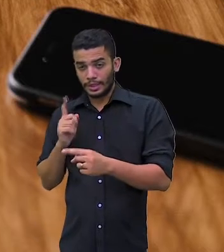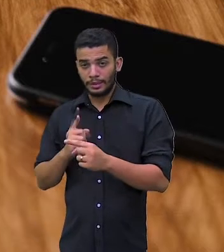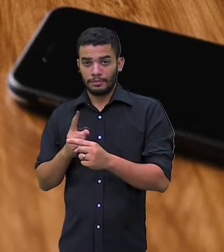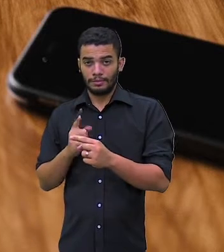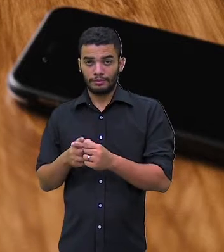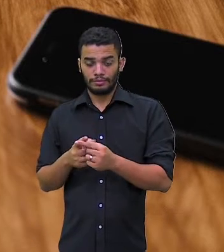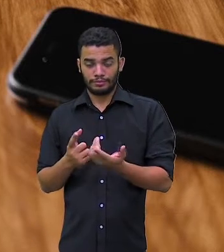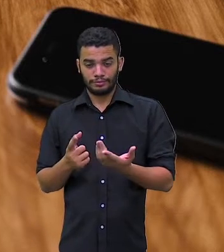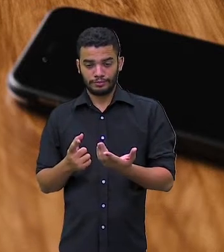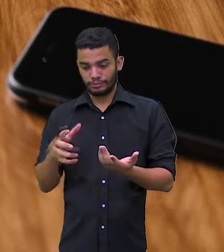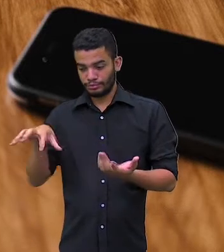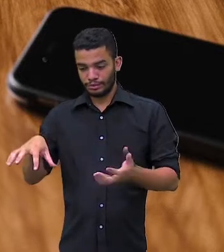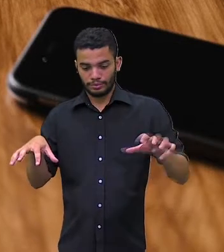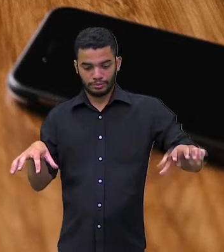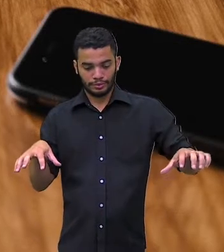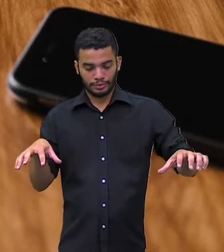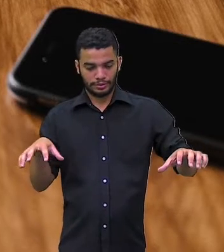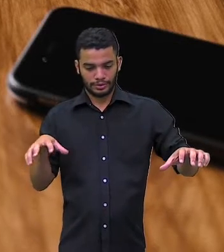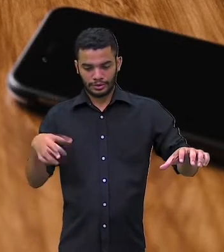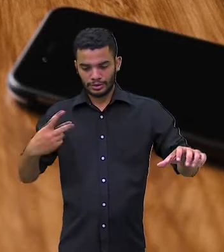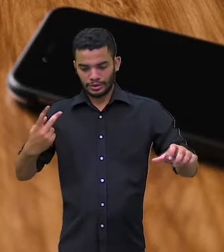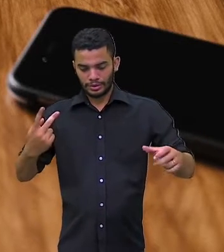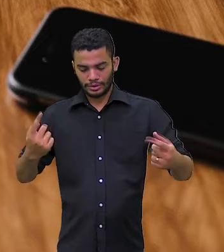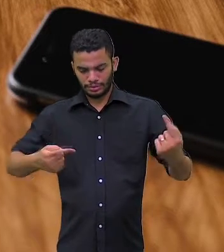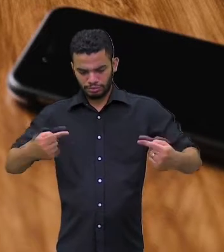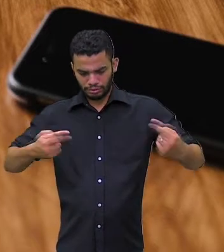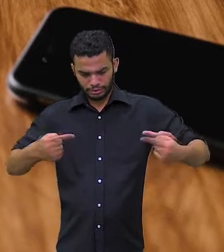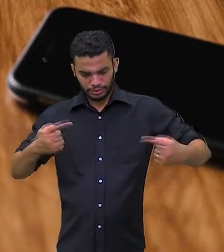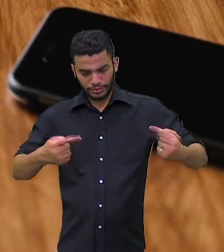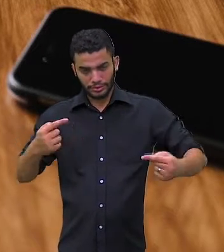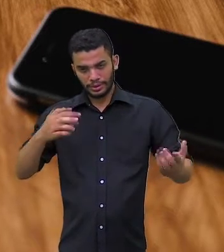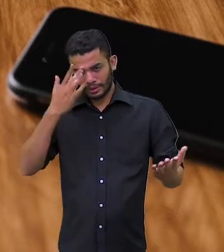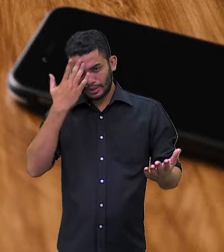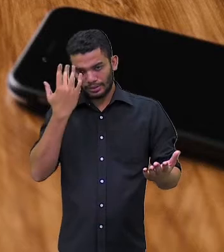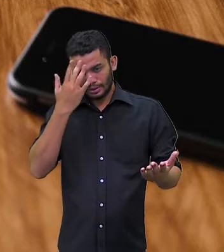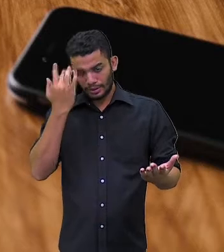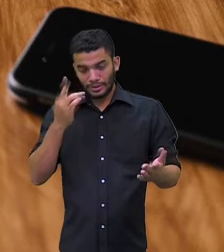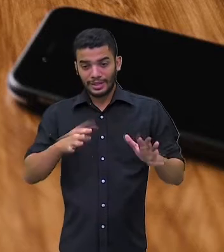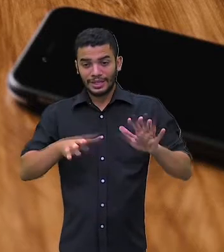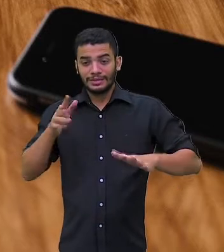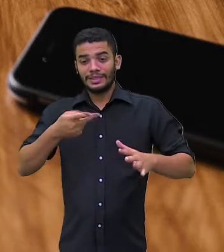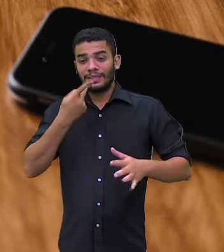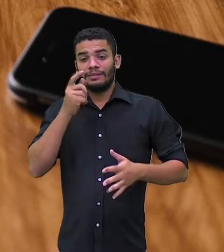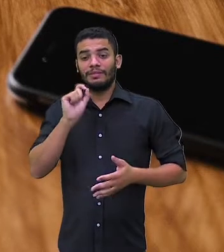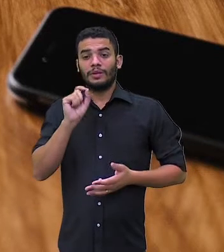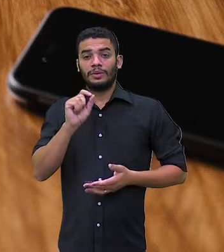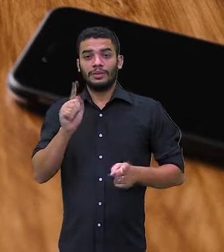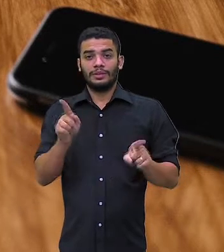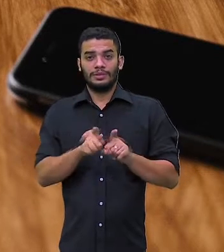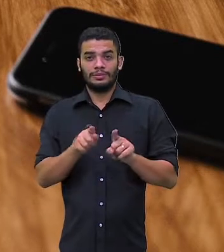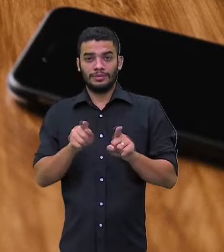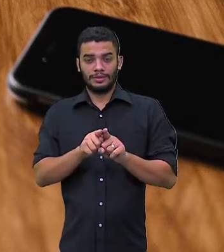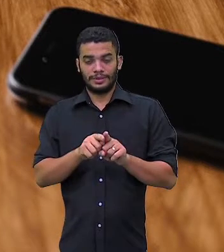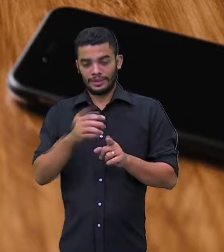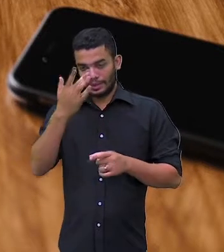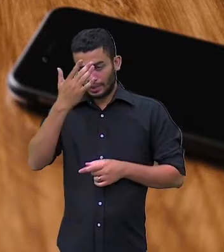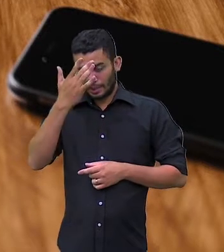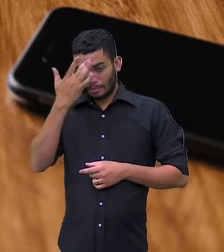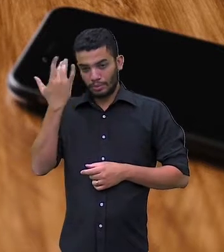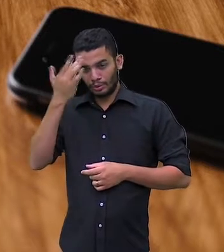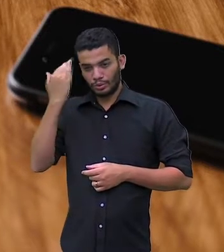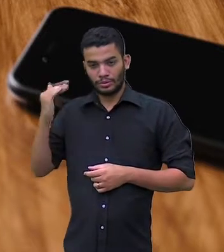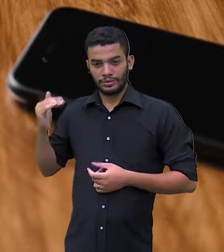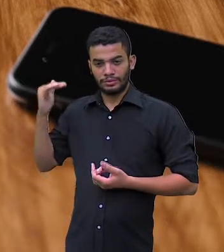né? E outros dados, né? Muitas vezes aparece até discurso de autoridade para fundamentar aí a tese que vai ser apresentada